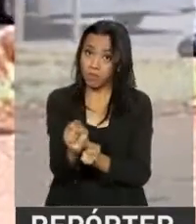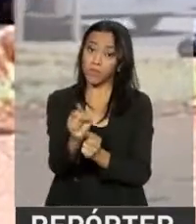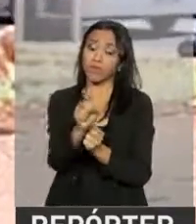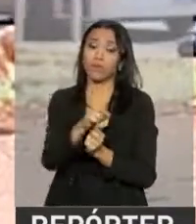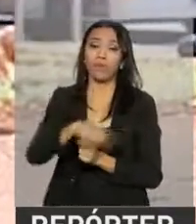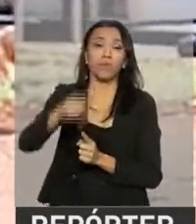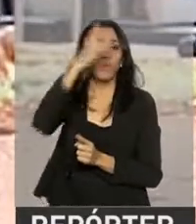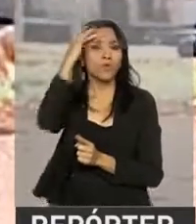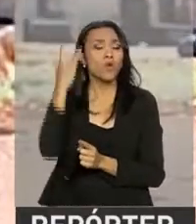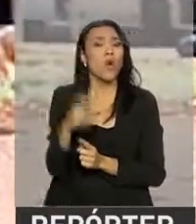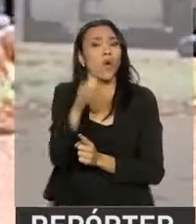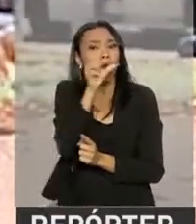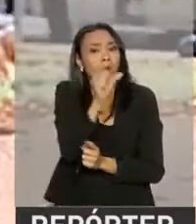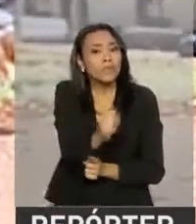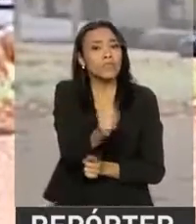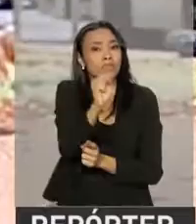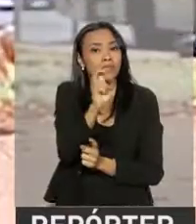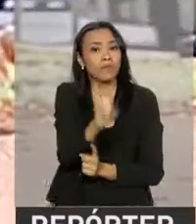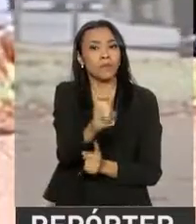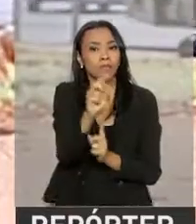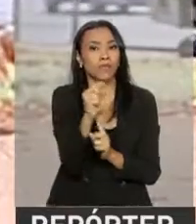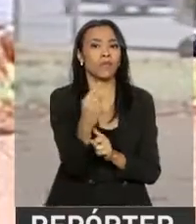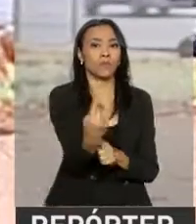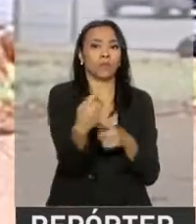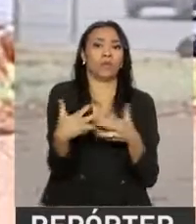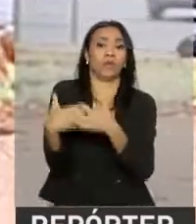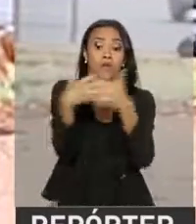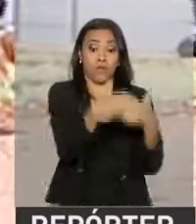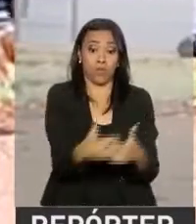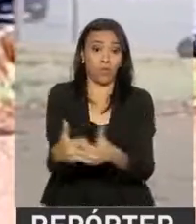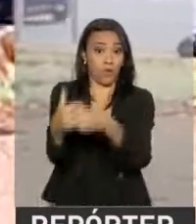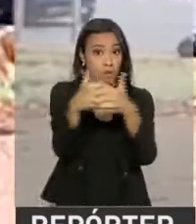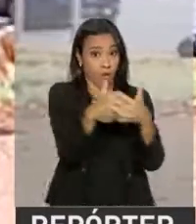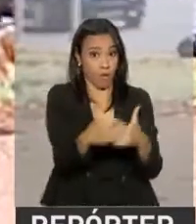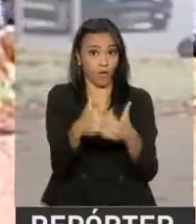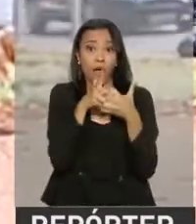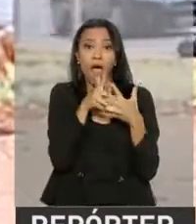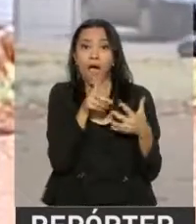com 851 caminhões. A